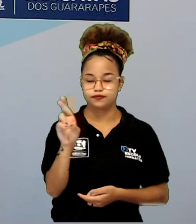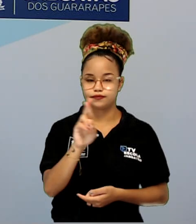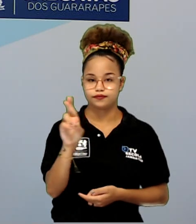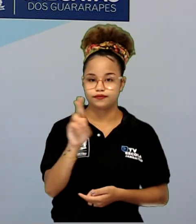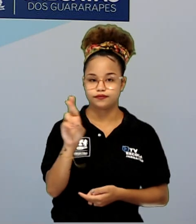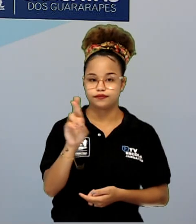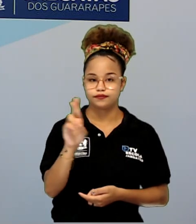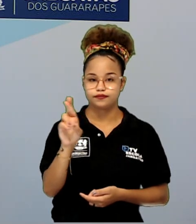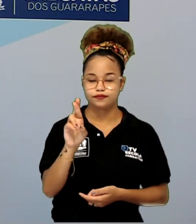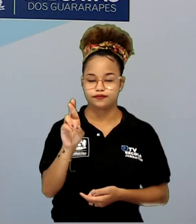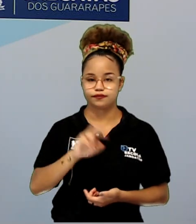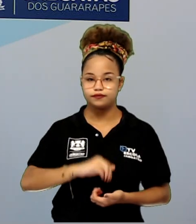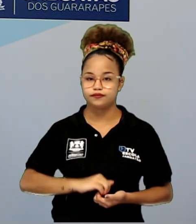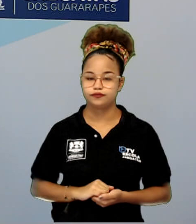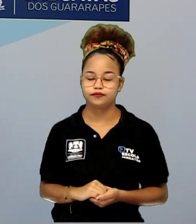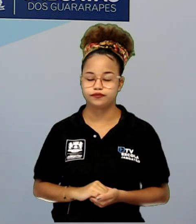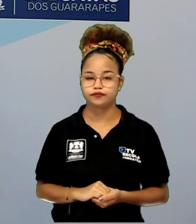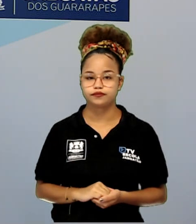R$ 50.